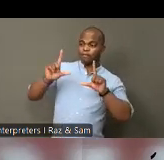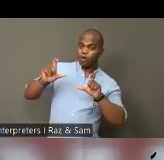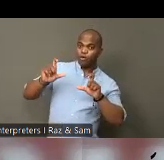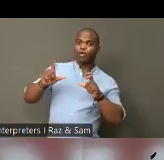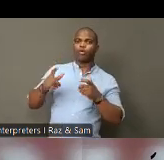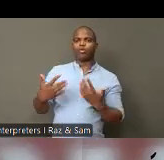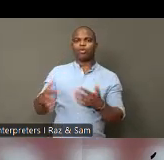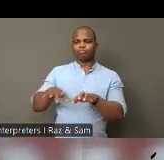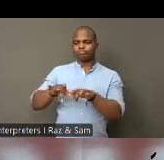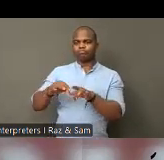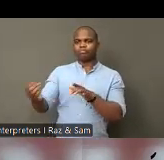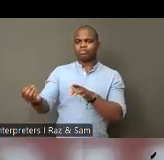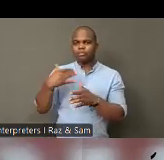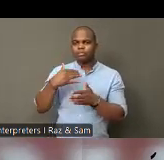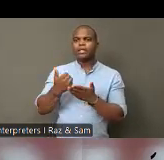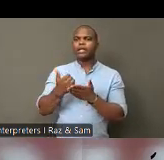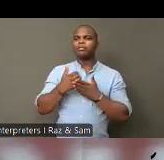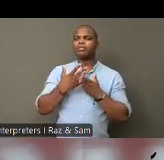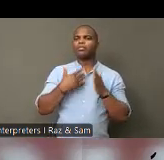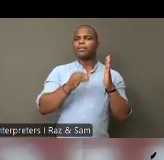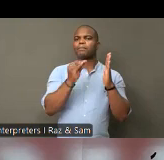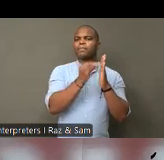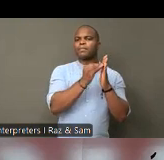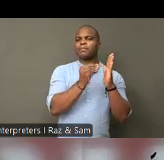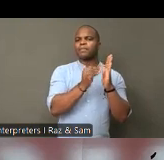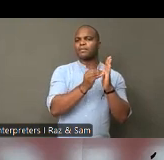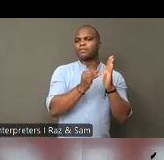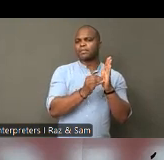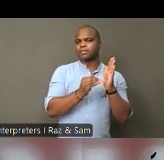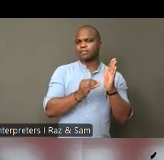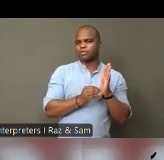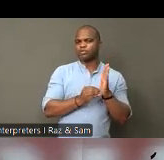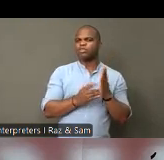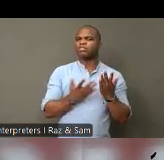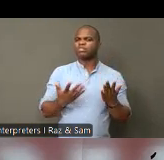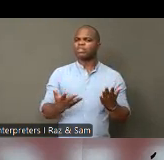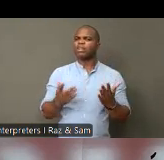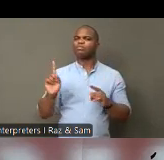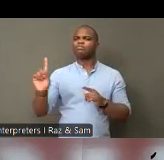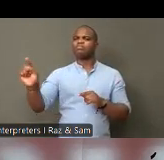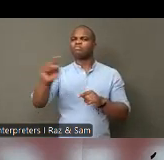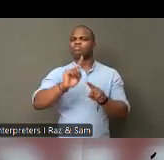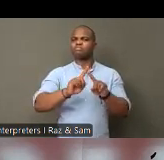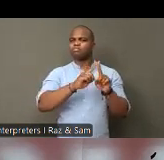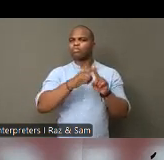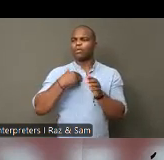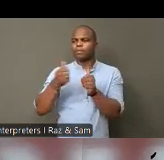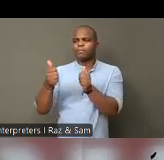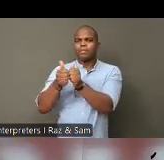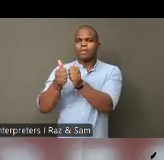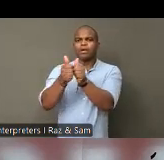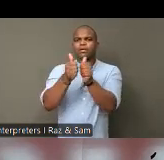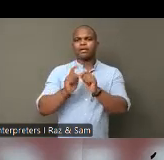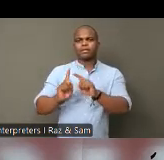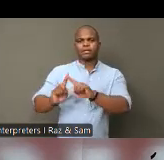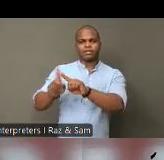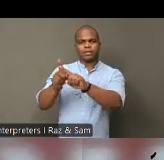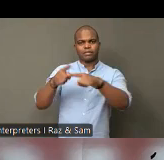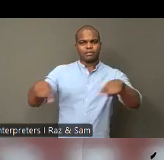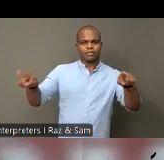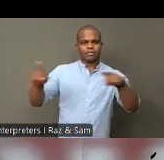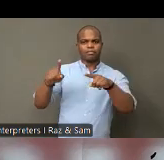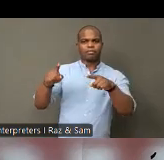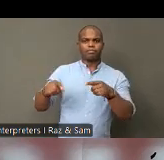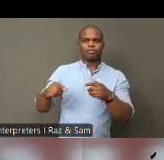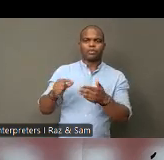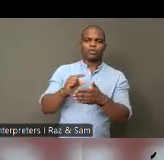estamos analisando como podemos colaborar com várias partes interessadas, incluindo a Comissão de Geologia e Minas,